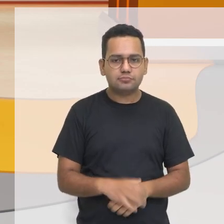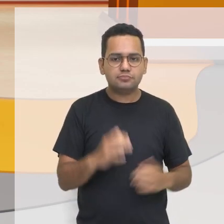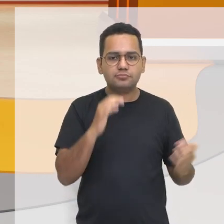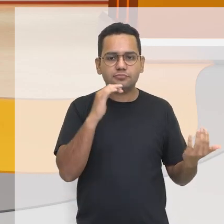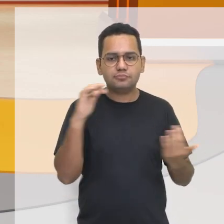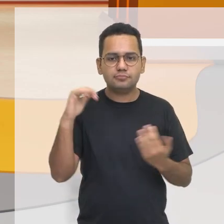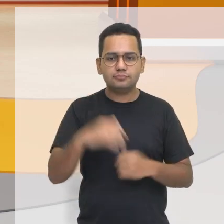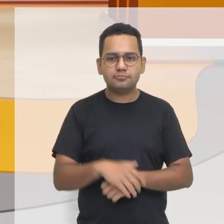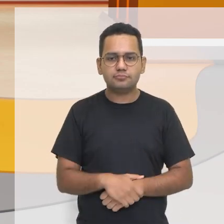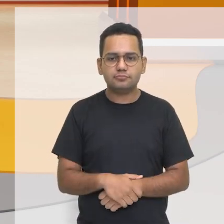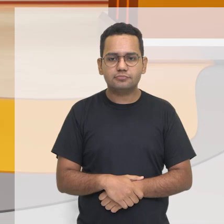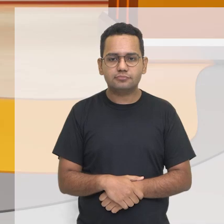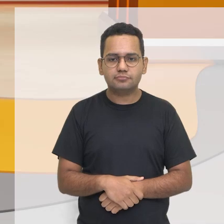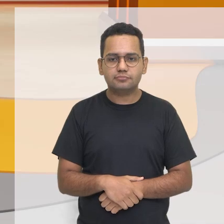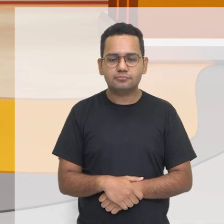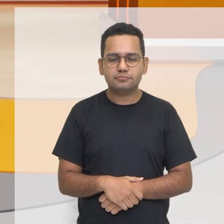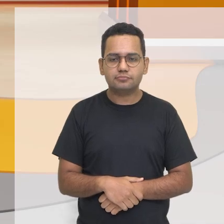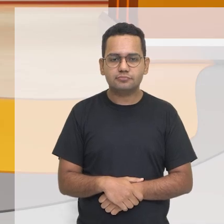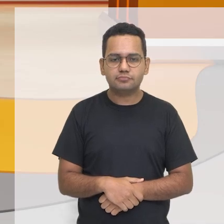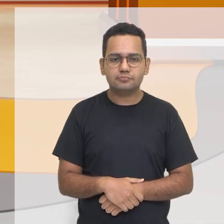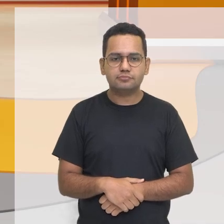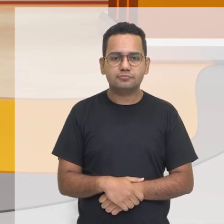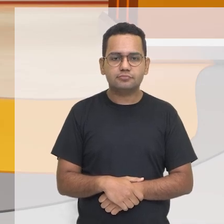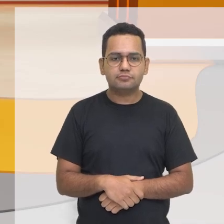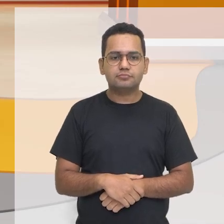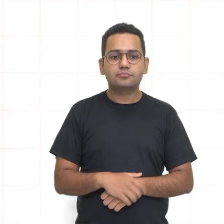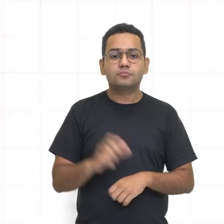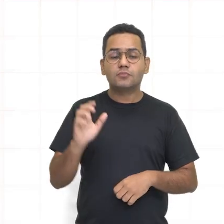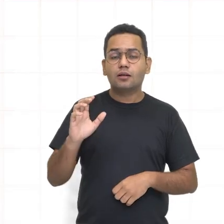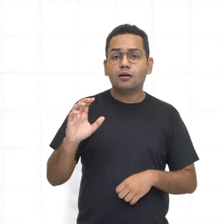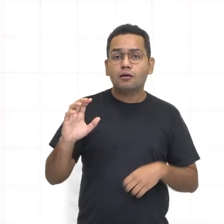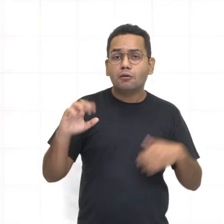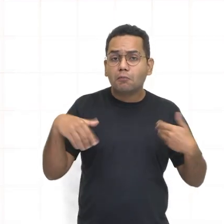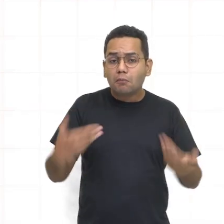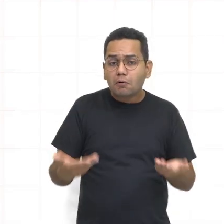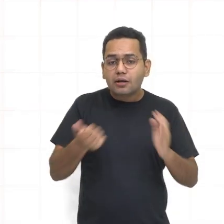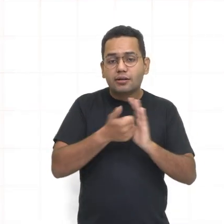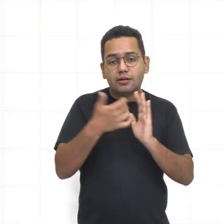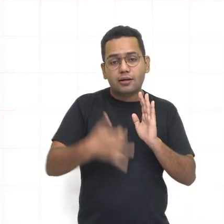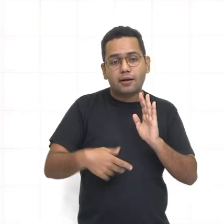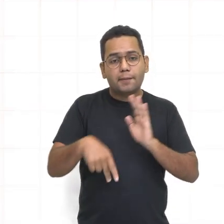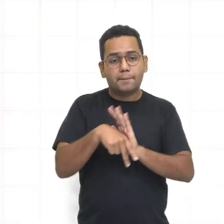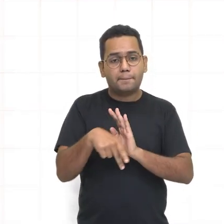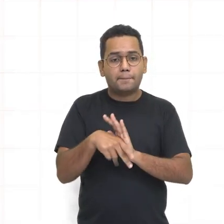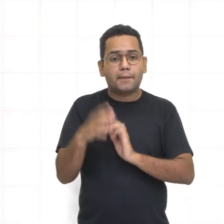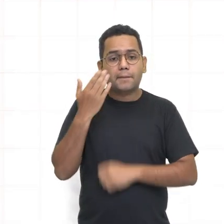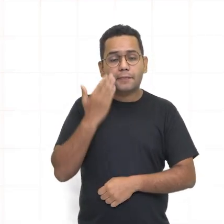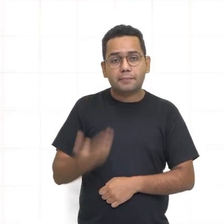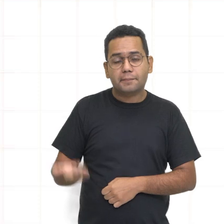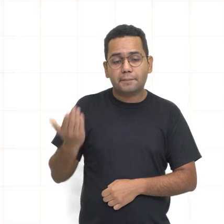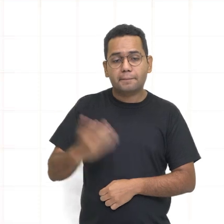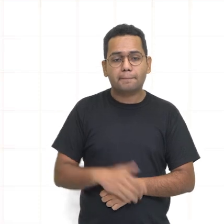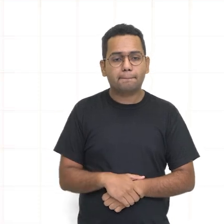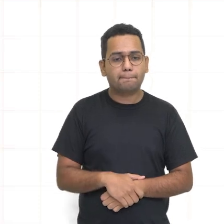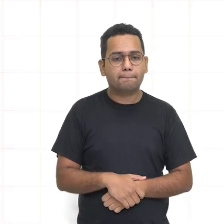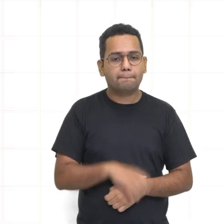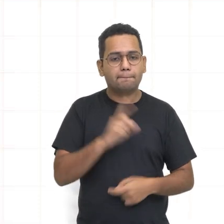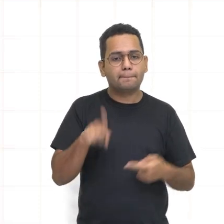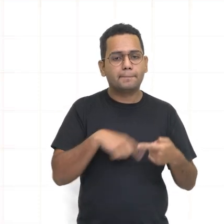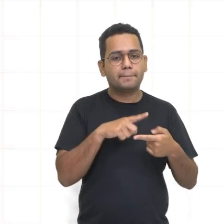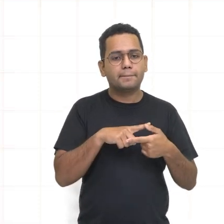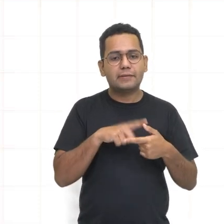verificar quais são as consequências e os desafios do conflito sírio. Destruição de cidades